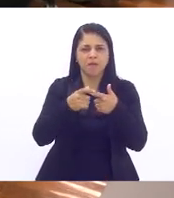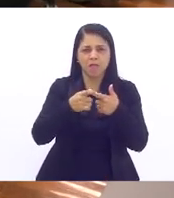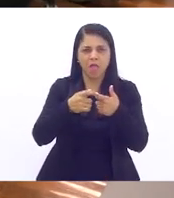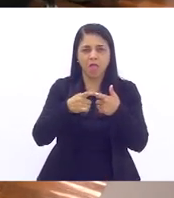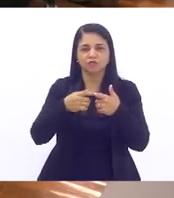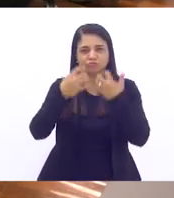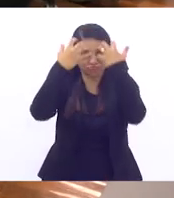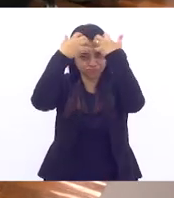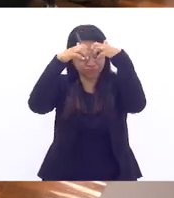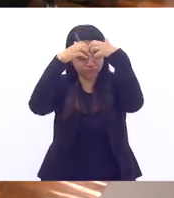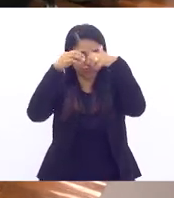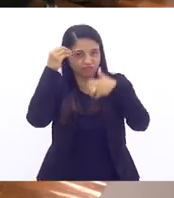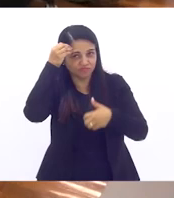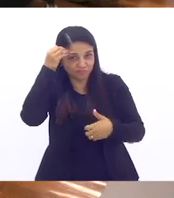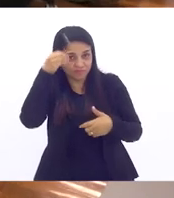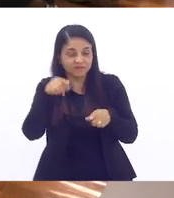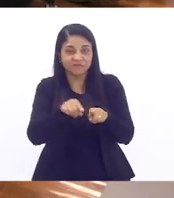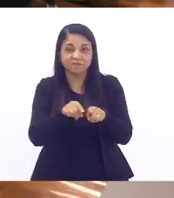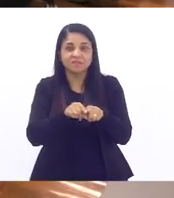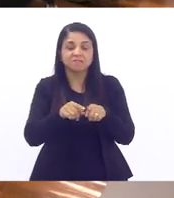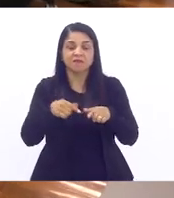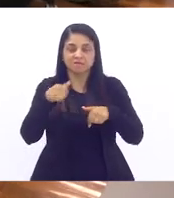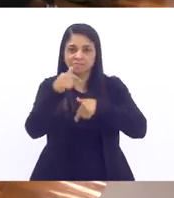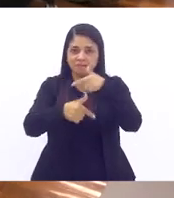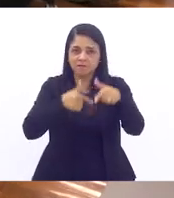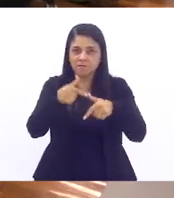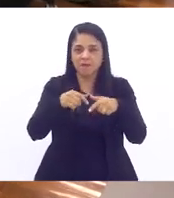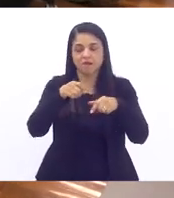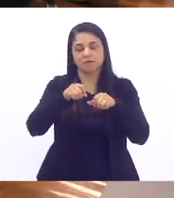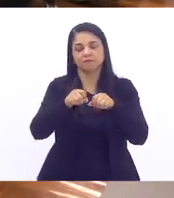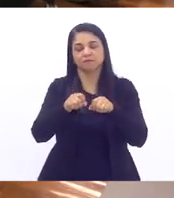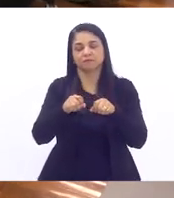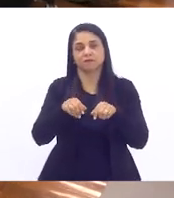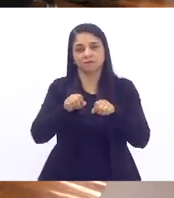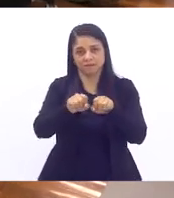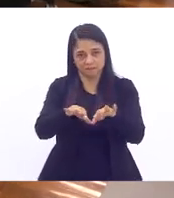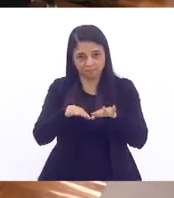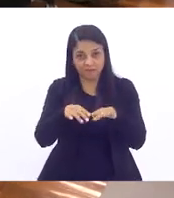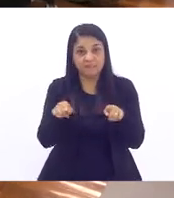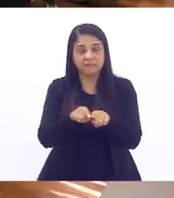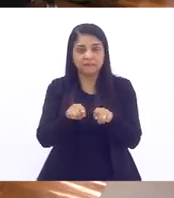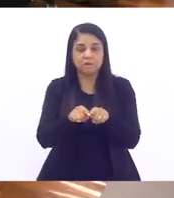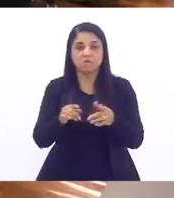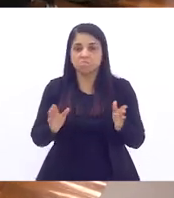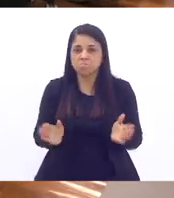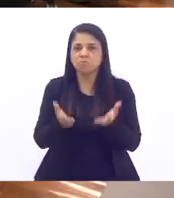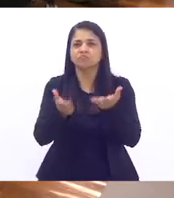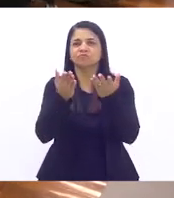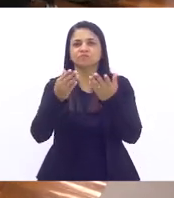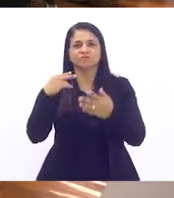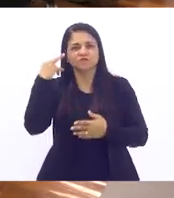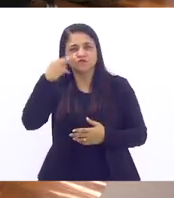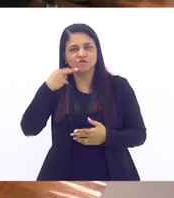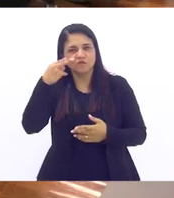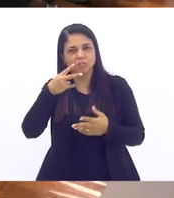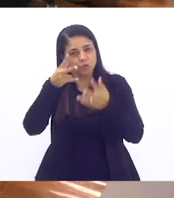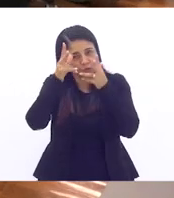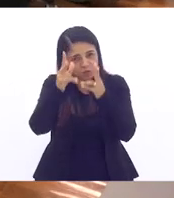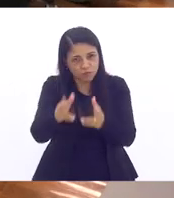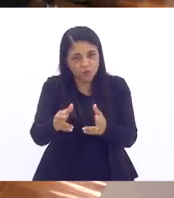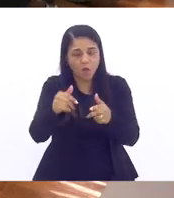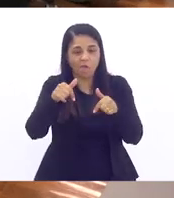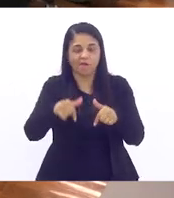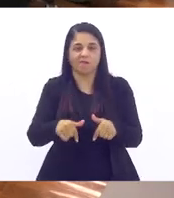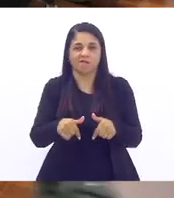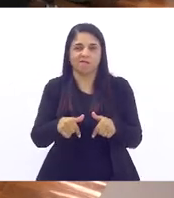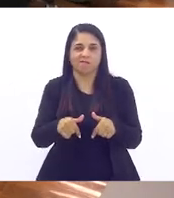trabalhando aqui a câmara municipal e que isso motive outros vereadores de outros municípios há também fazerem o mesmo e a gente criar uma ampla